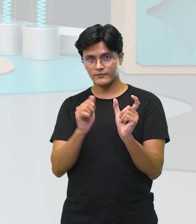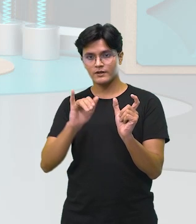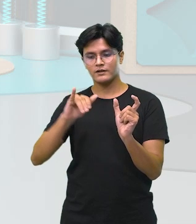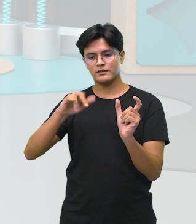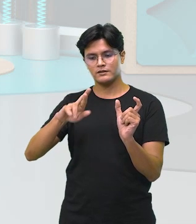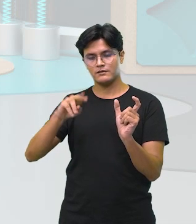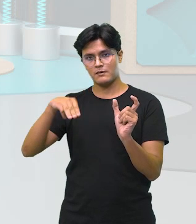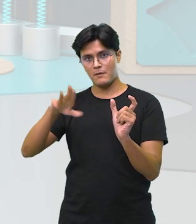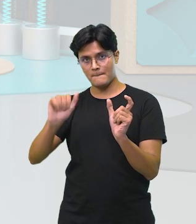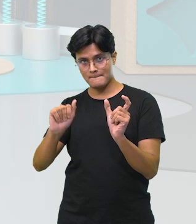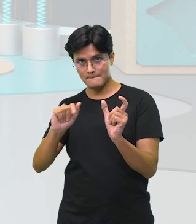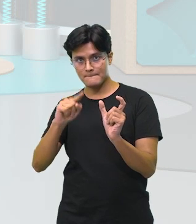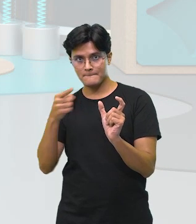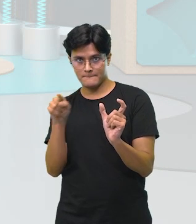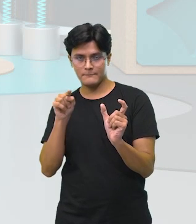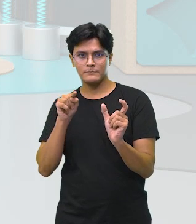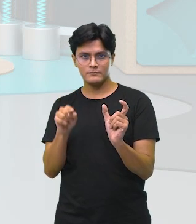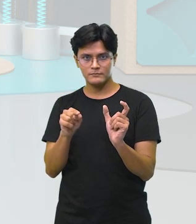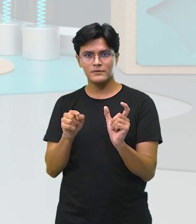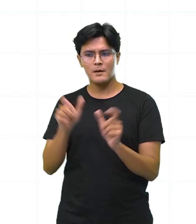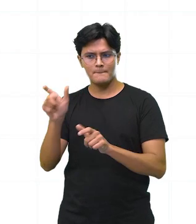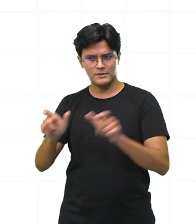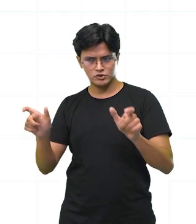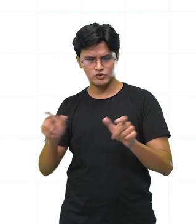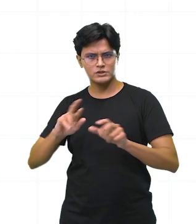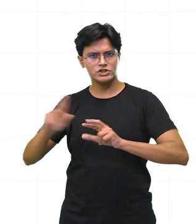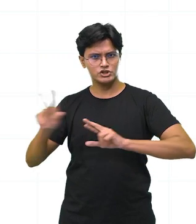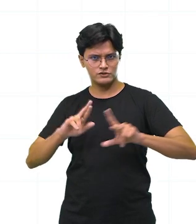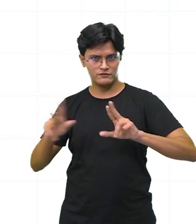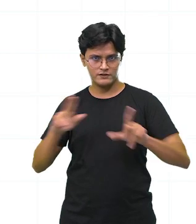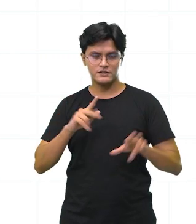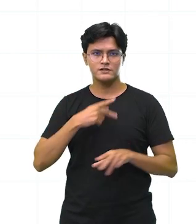da língua portuguesa aqui no Brasil Vamos